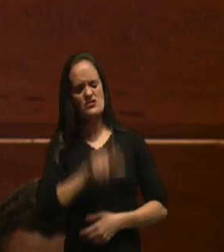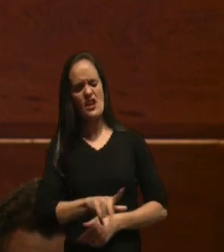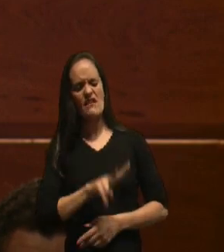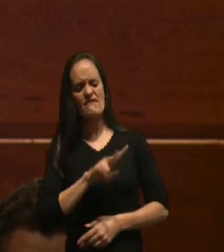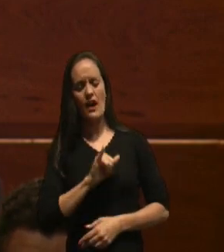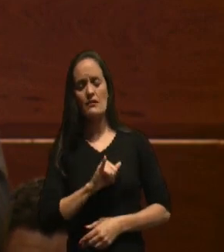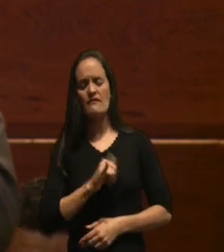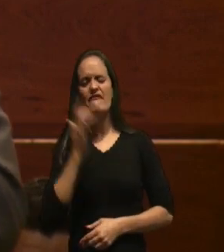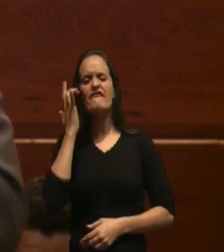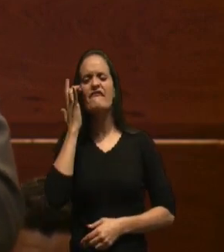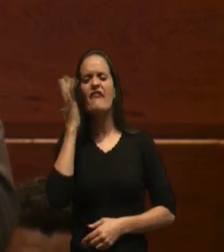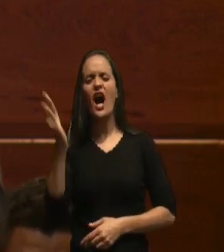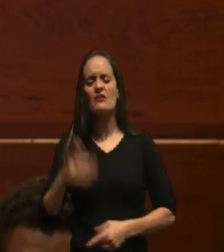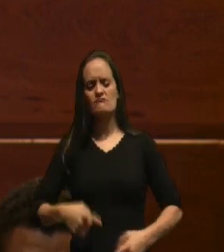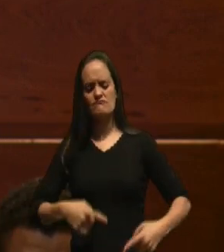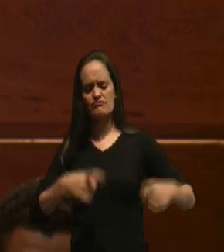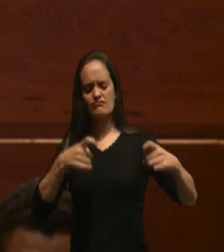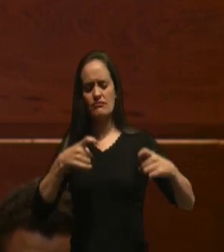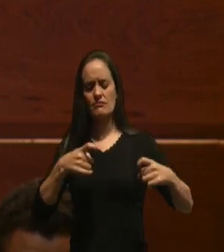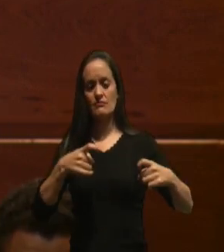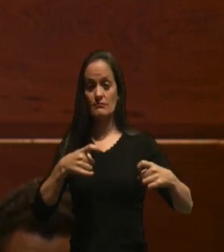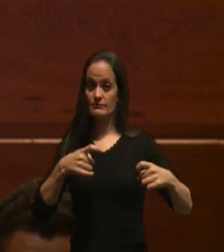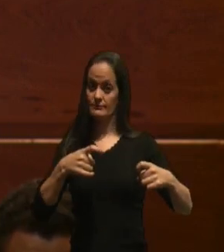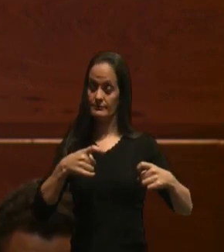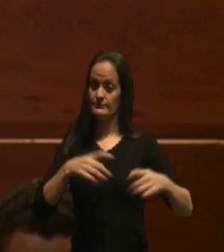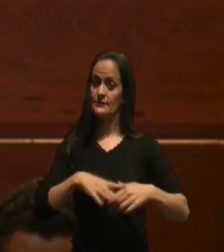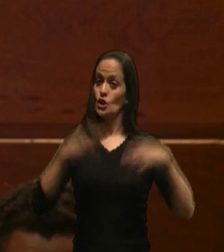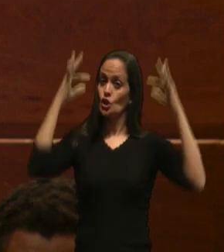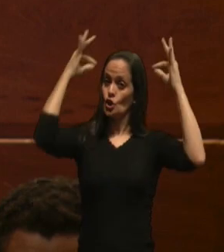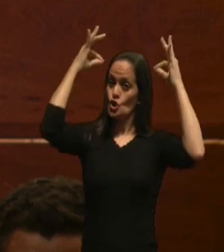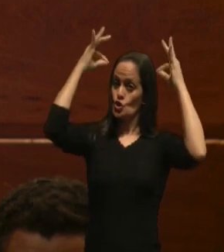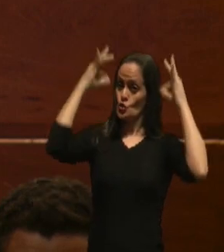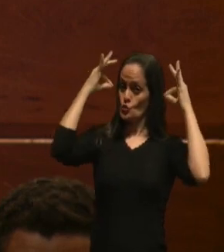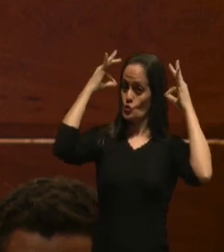fácil. E aí Josafá,